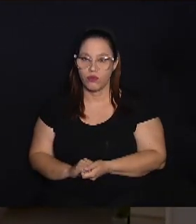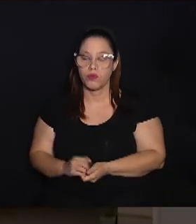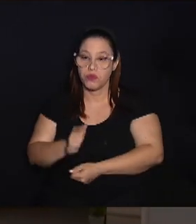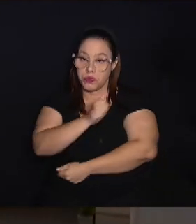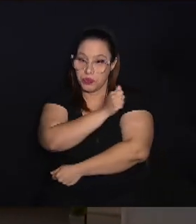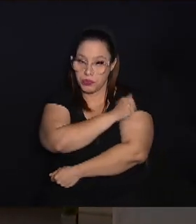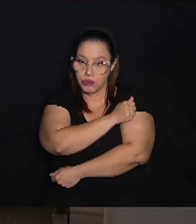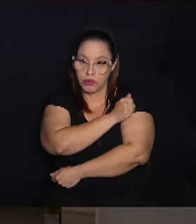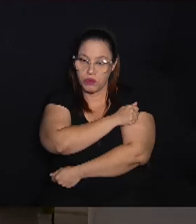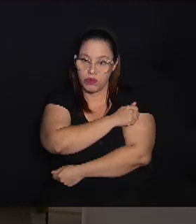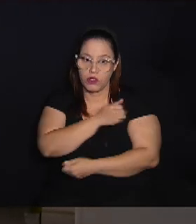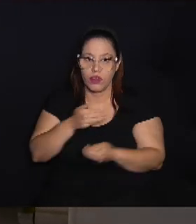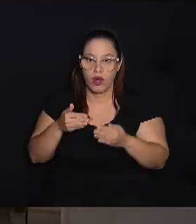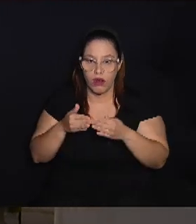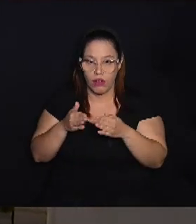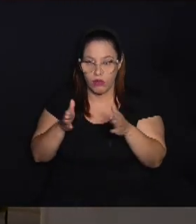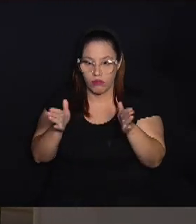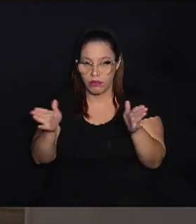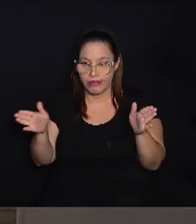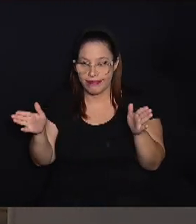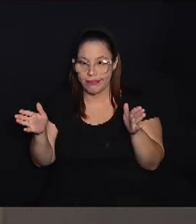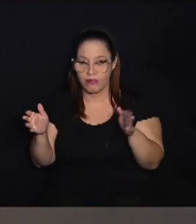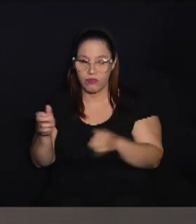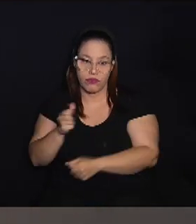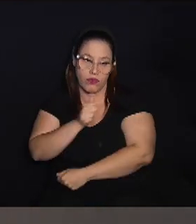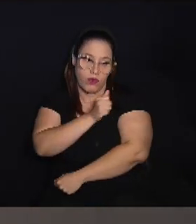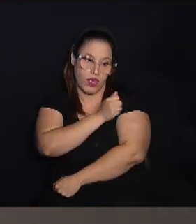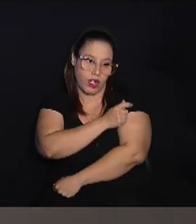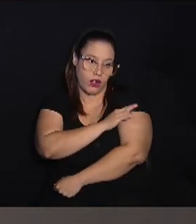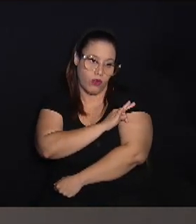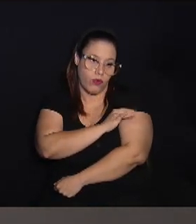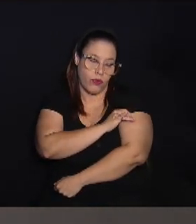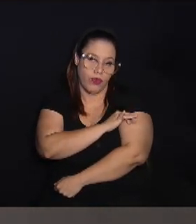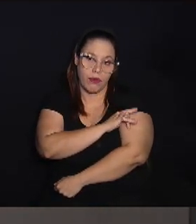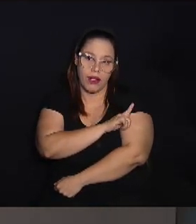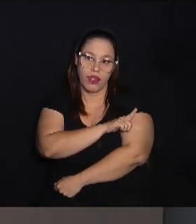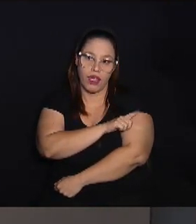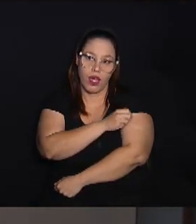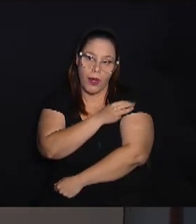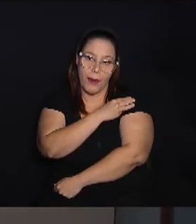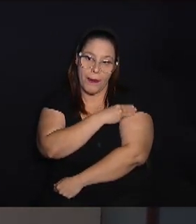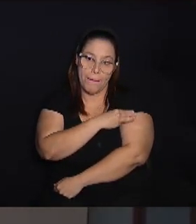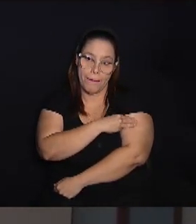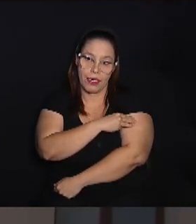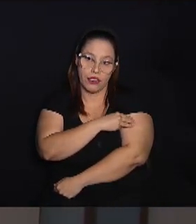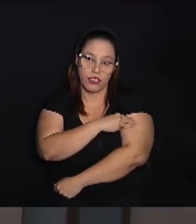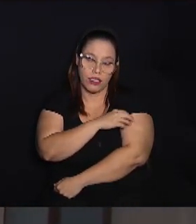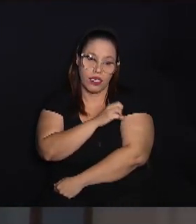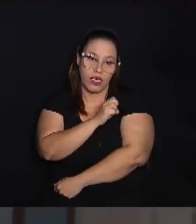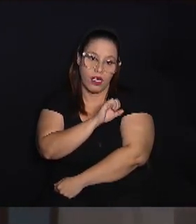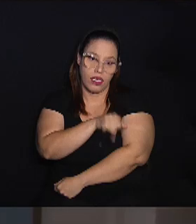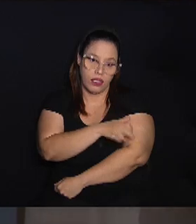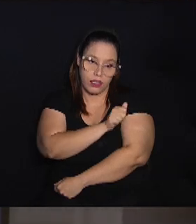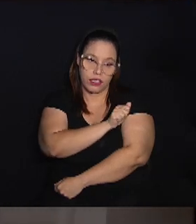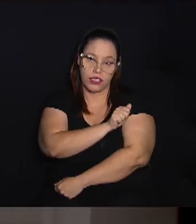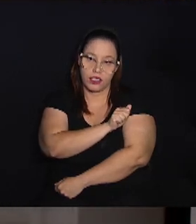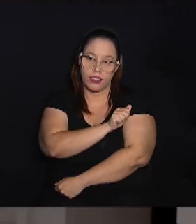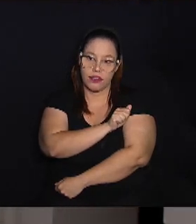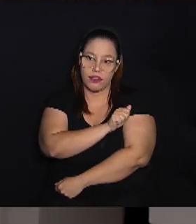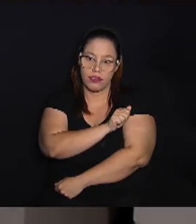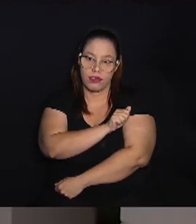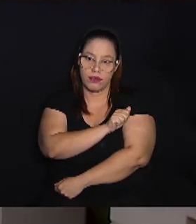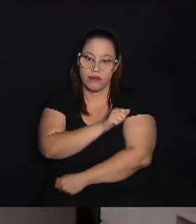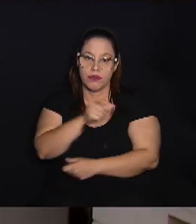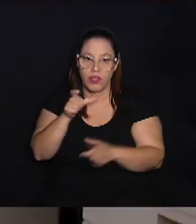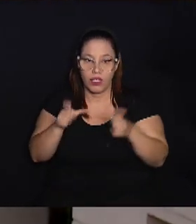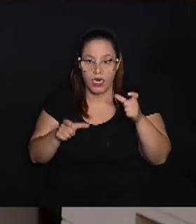estudantes estão distribuídos entre ensino fundamental, ensino médio, EJA, que é o ensino de jovens e adultos, e